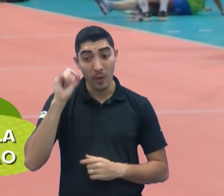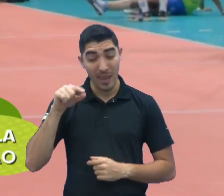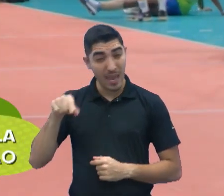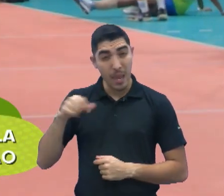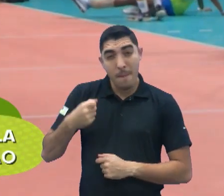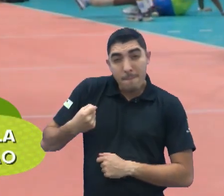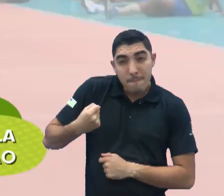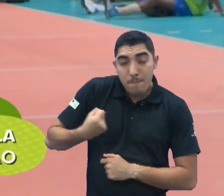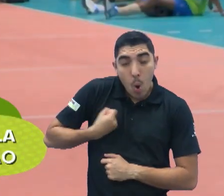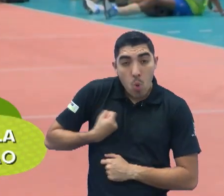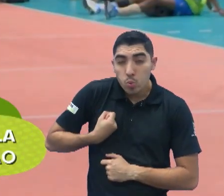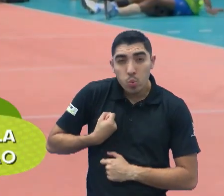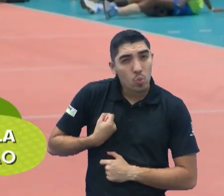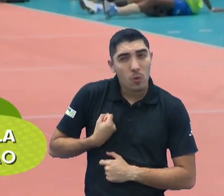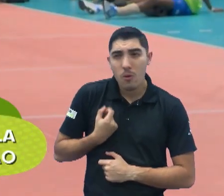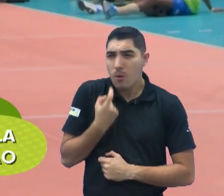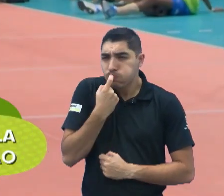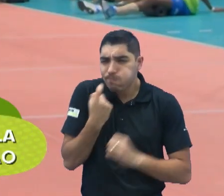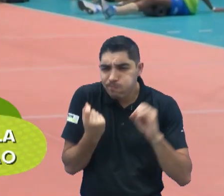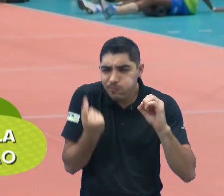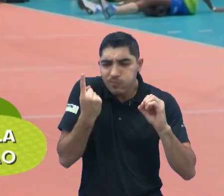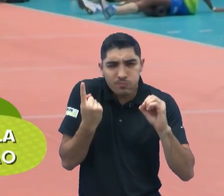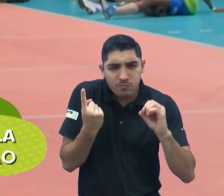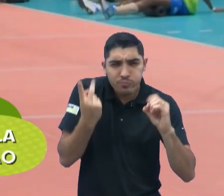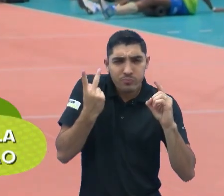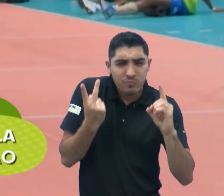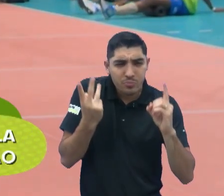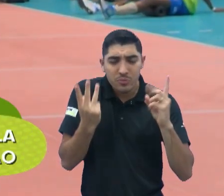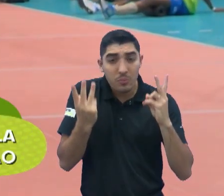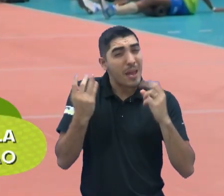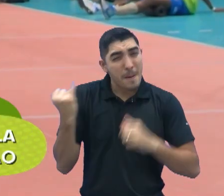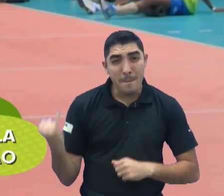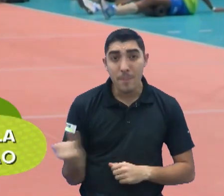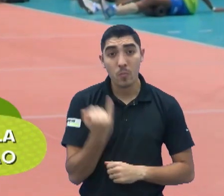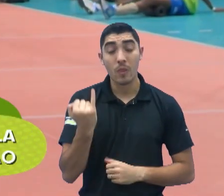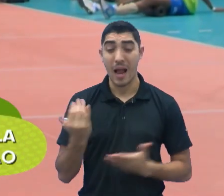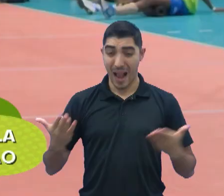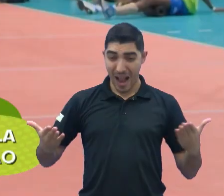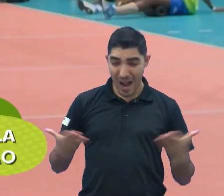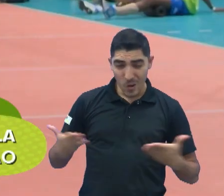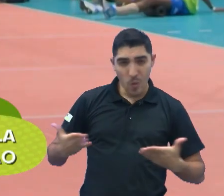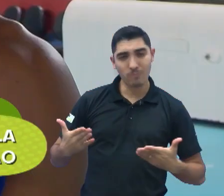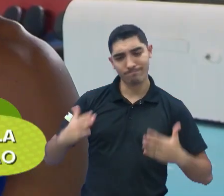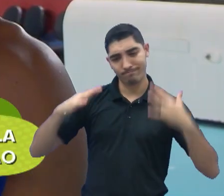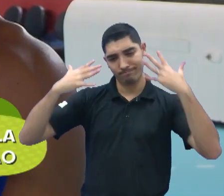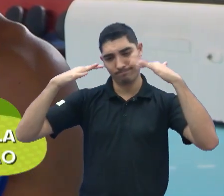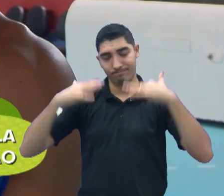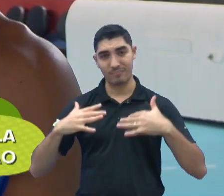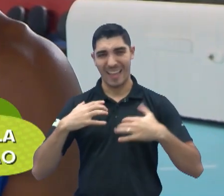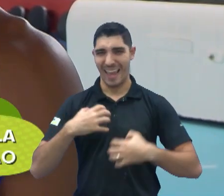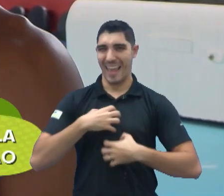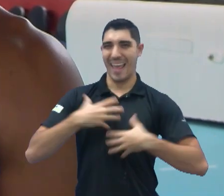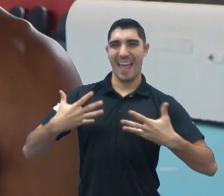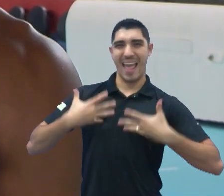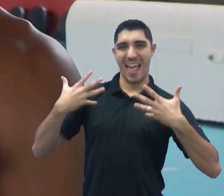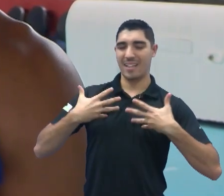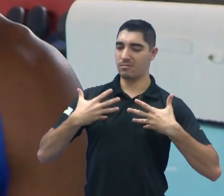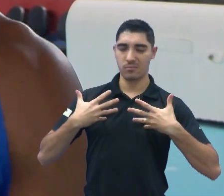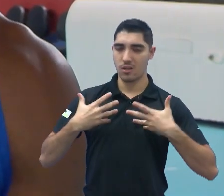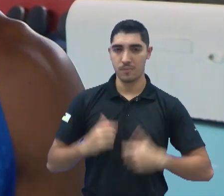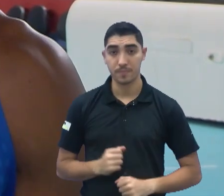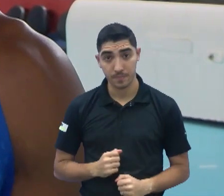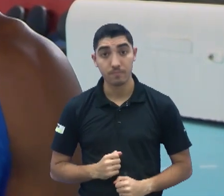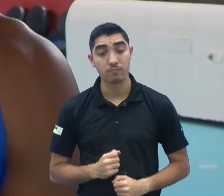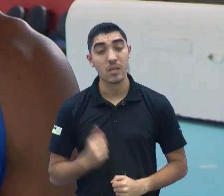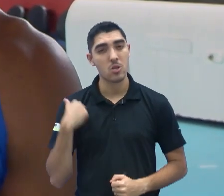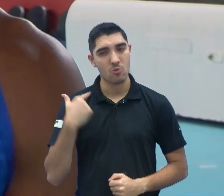mais importante. A gente tem que ter consciência que o momento não é legal, ninguém está feliz. Eu acho que a gente deixou um pouco a desejar no